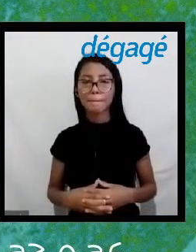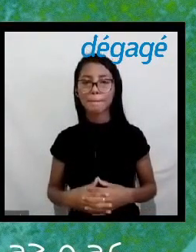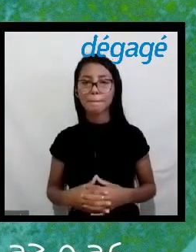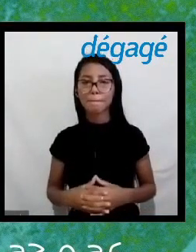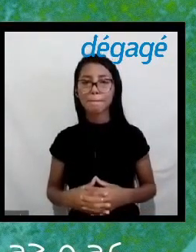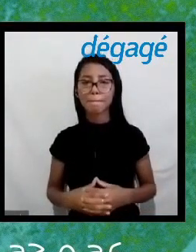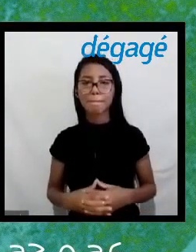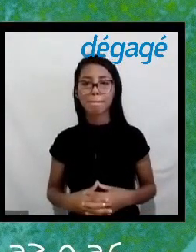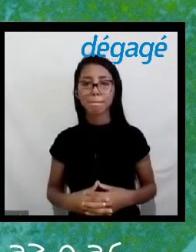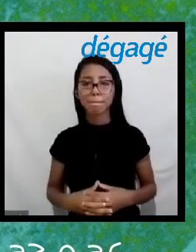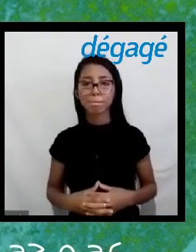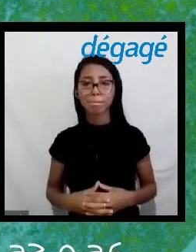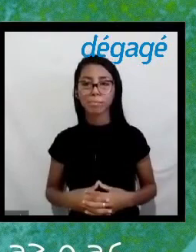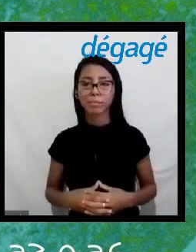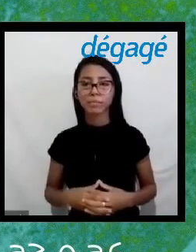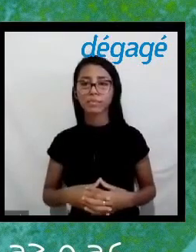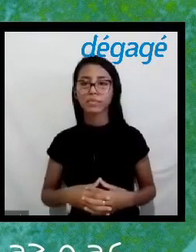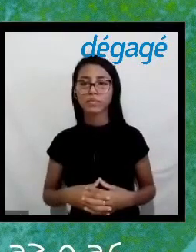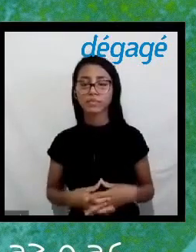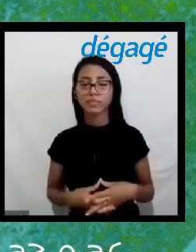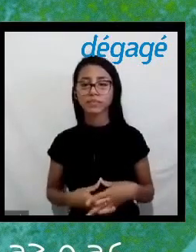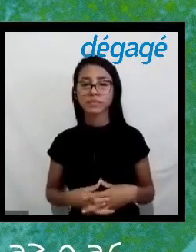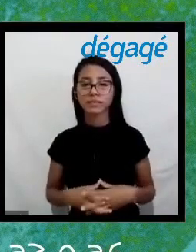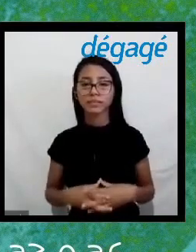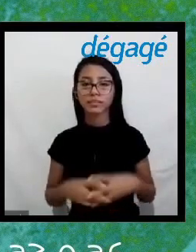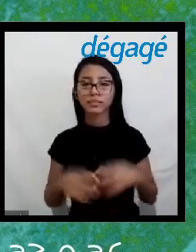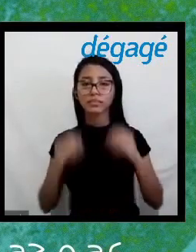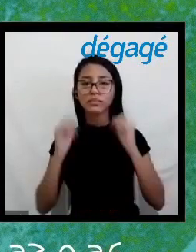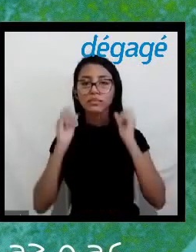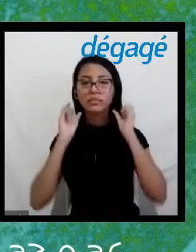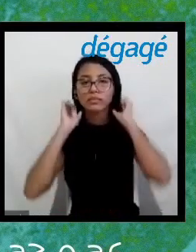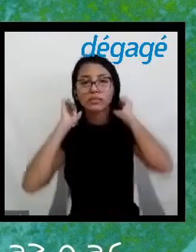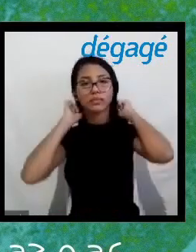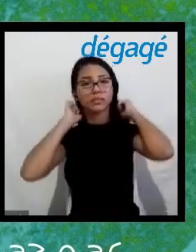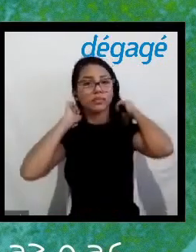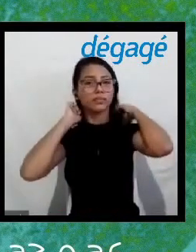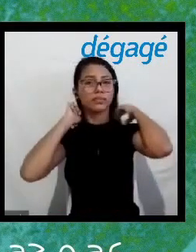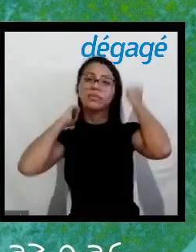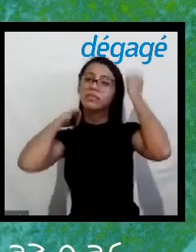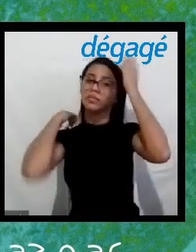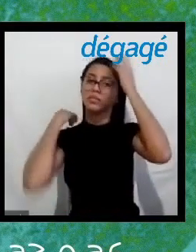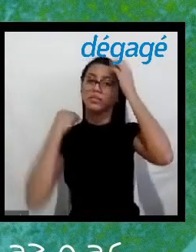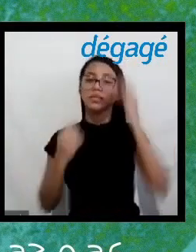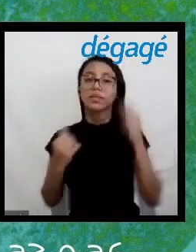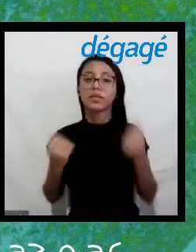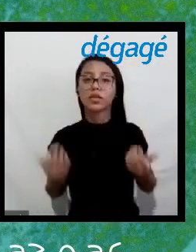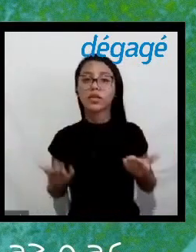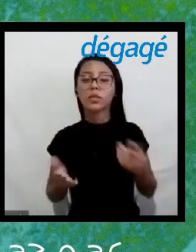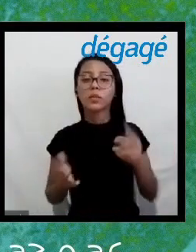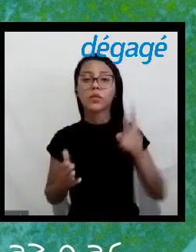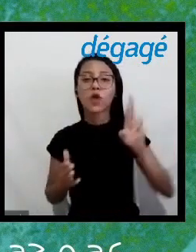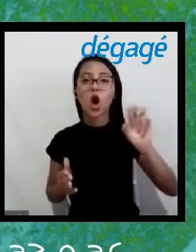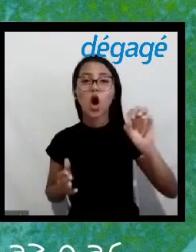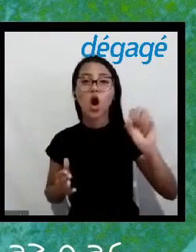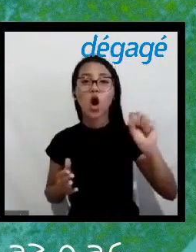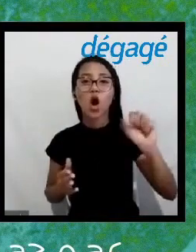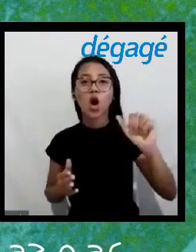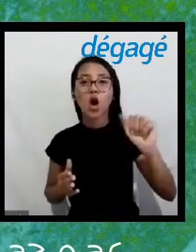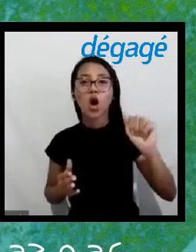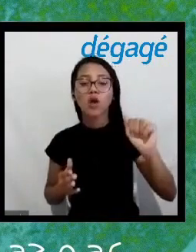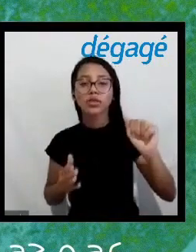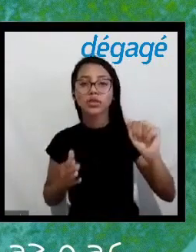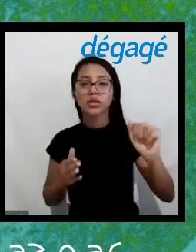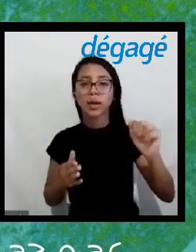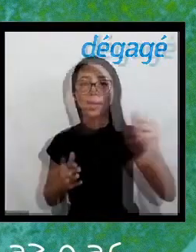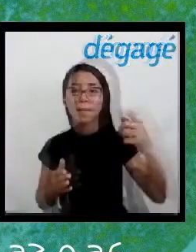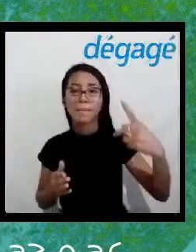responder. Na palestra do Fábio, a Rosa pergunta, a Rosa Primo, que organizou junto com a gente,